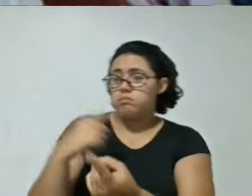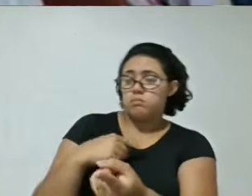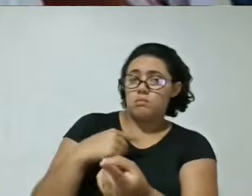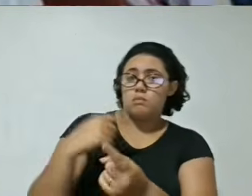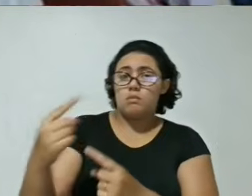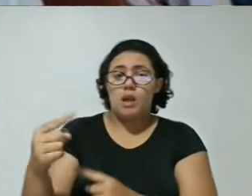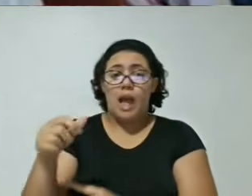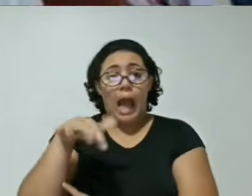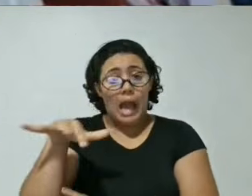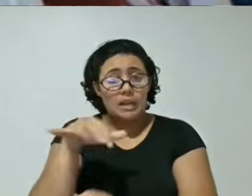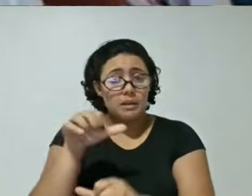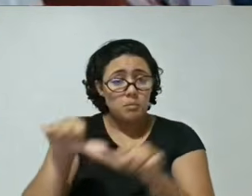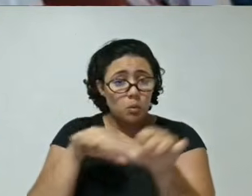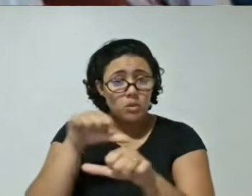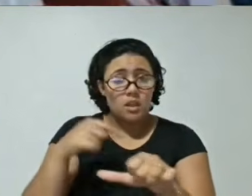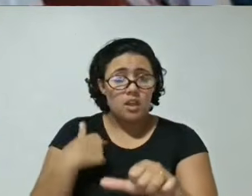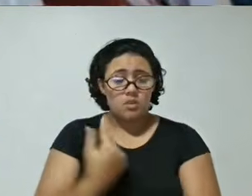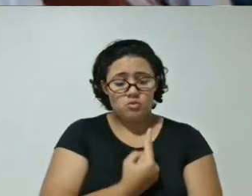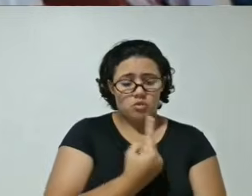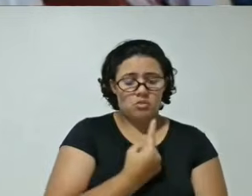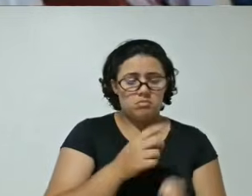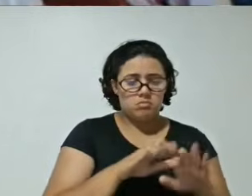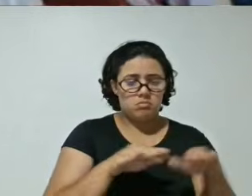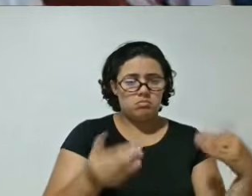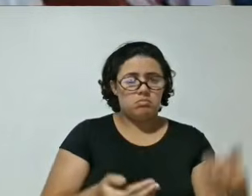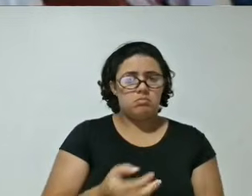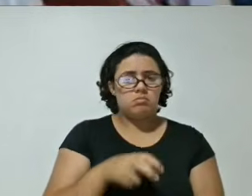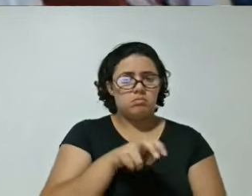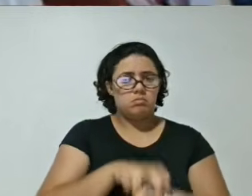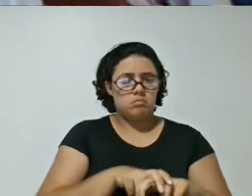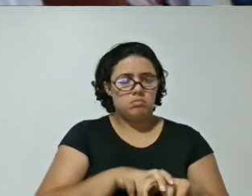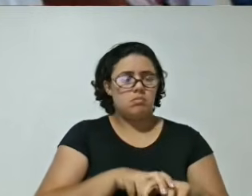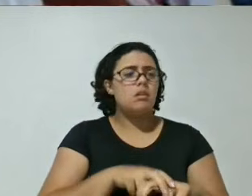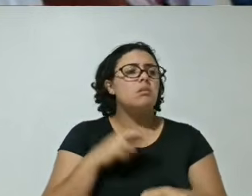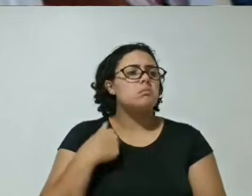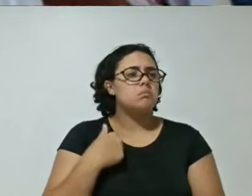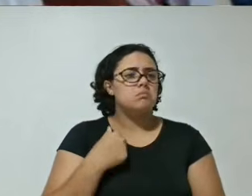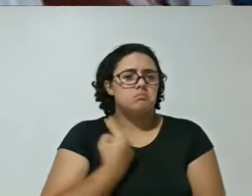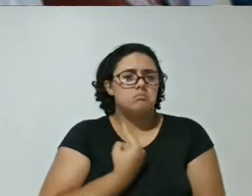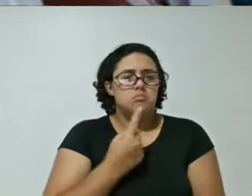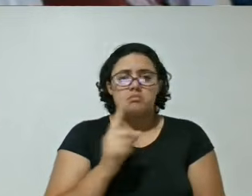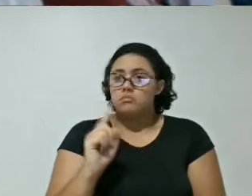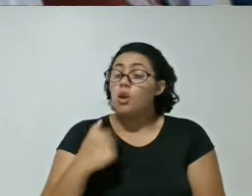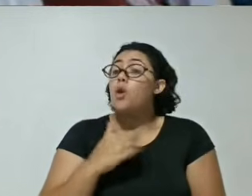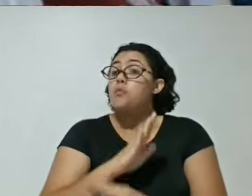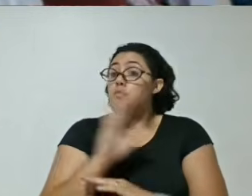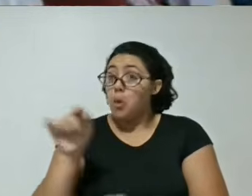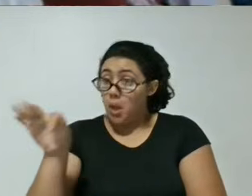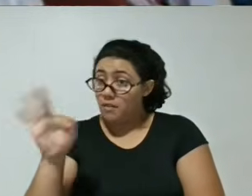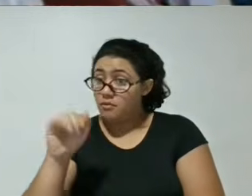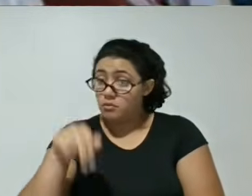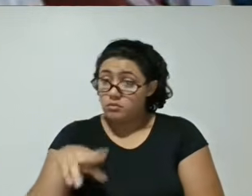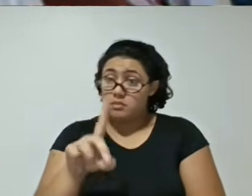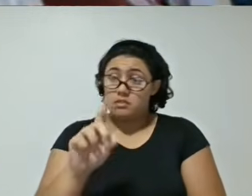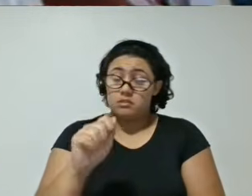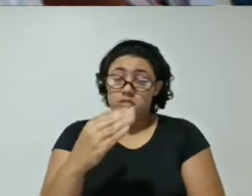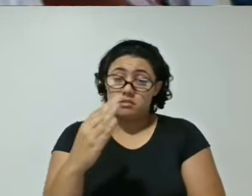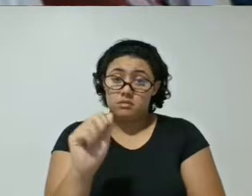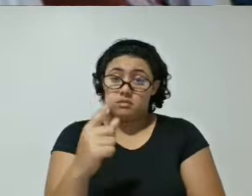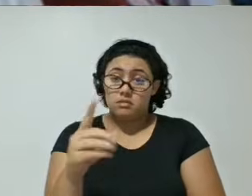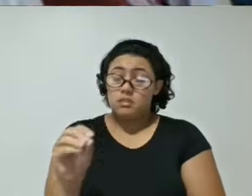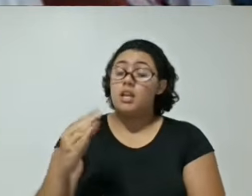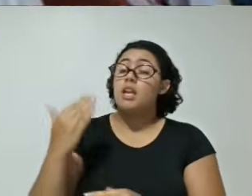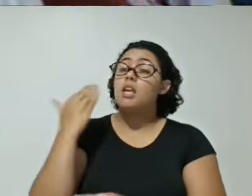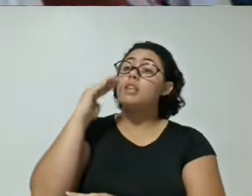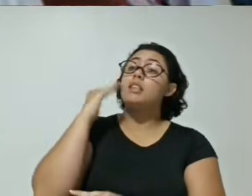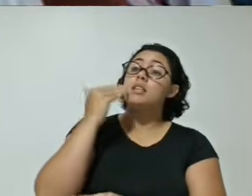ali isolado no meu cantinho, eu sempre fui para a fundação, tentei entender o máximo que eu podia sobre o serviço público, sobre as possibilidades do